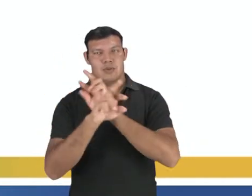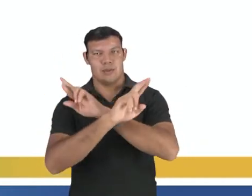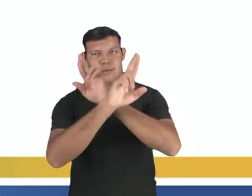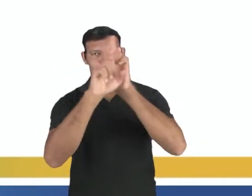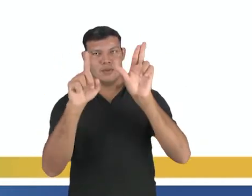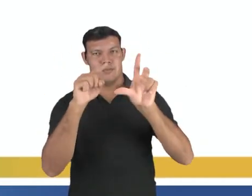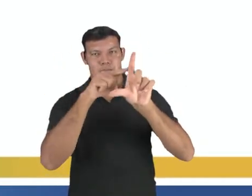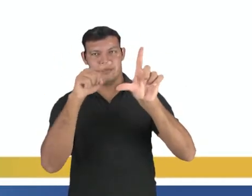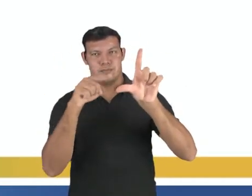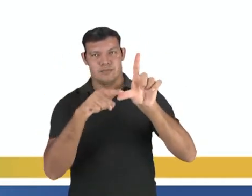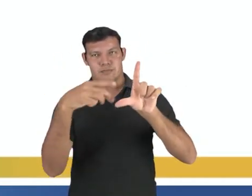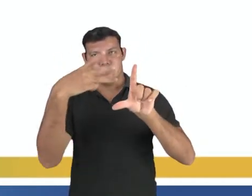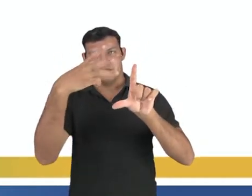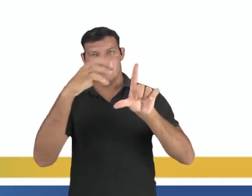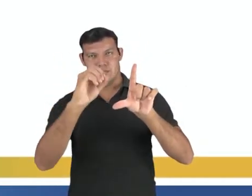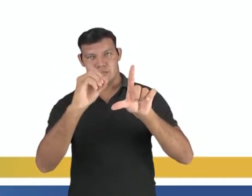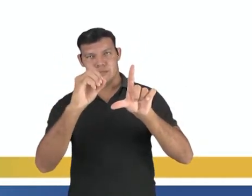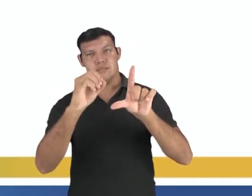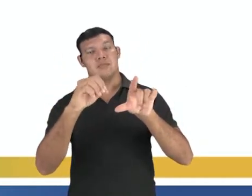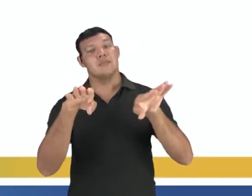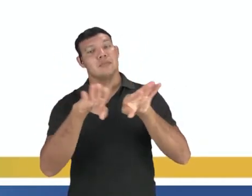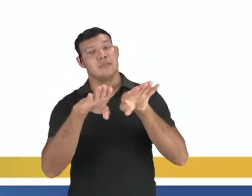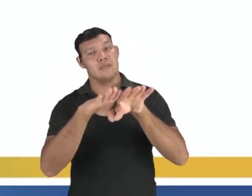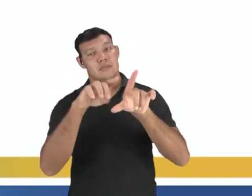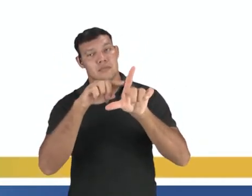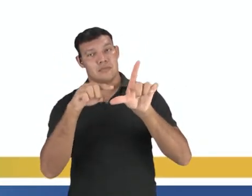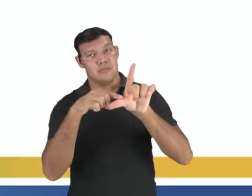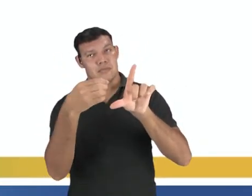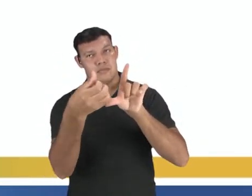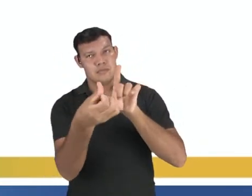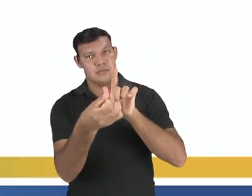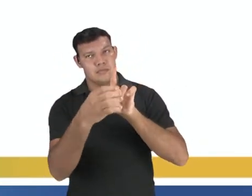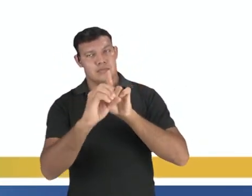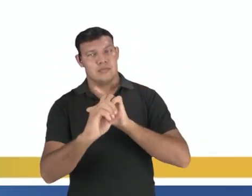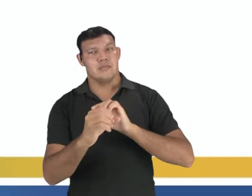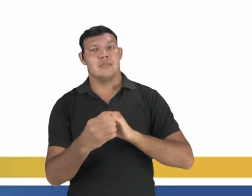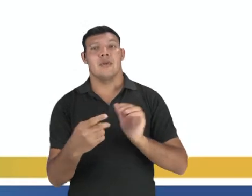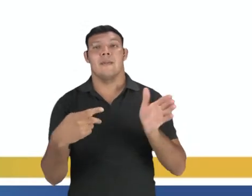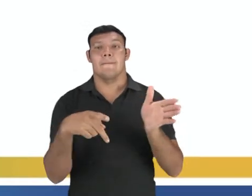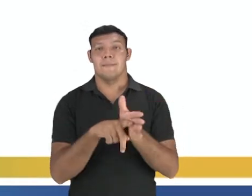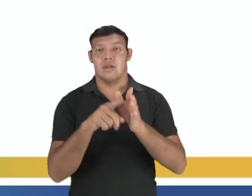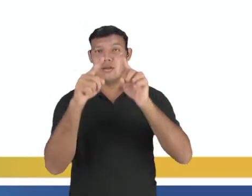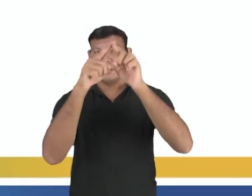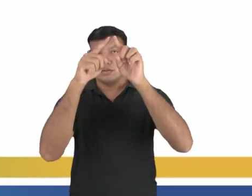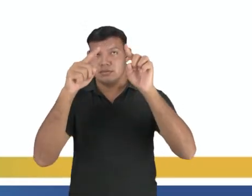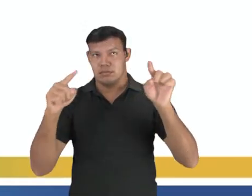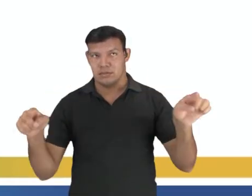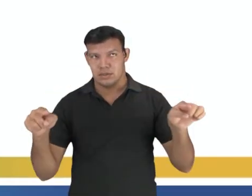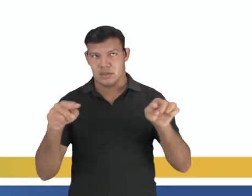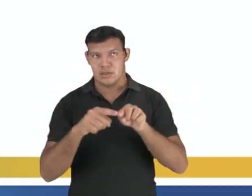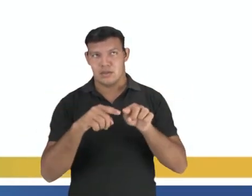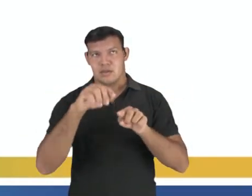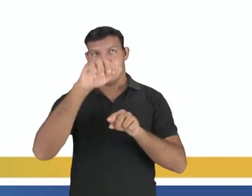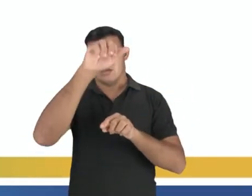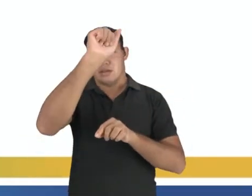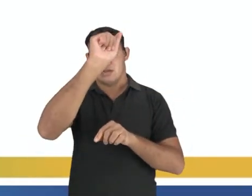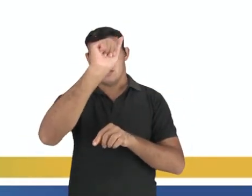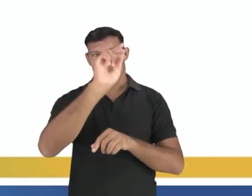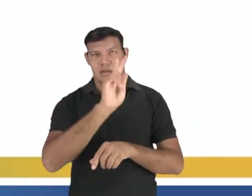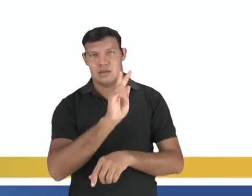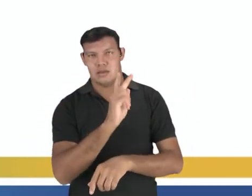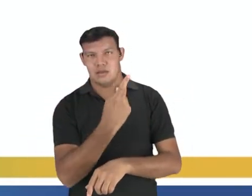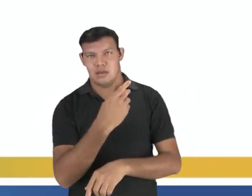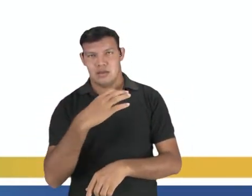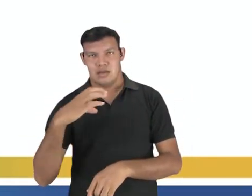ângulos de 30 e de 60 graus no triângulo AHC. Então, observa aí